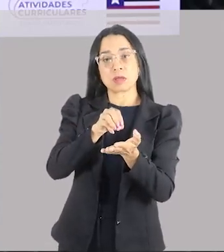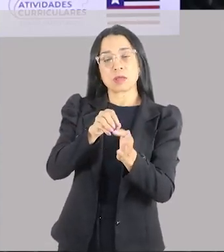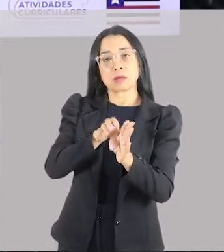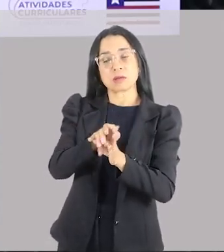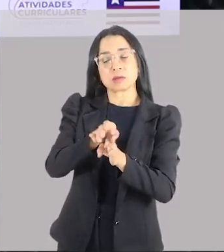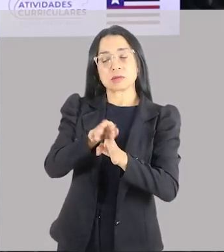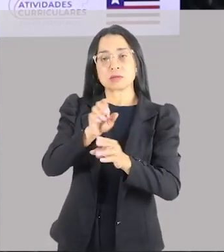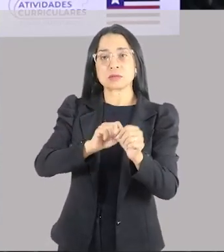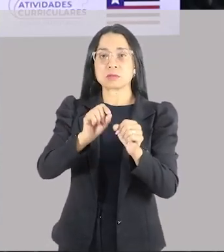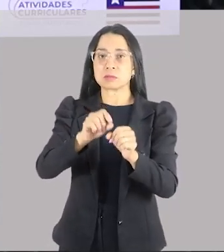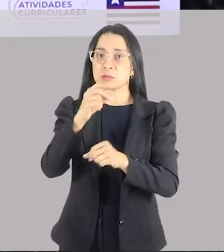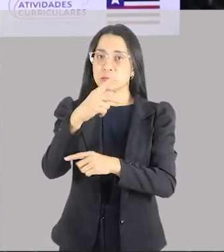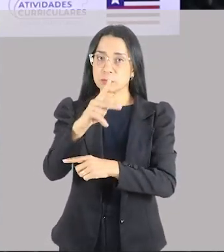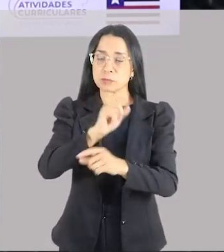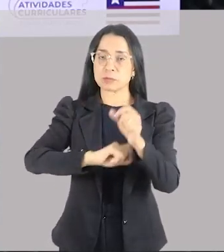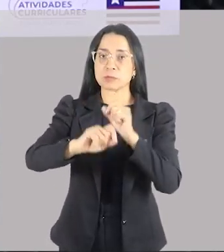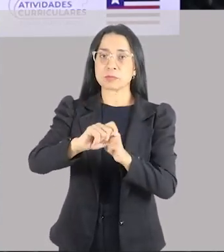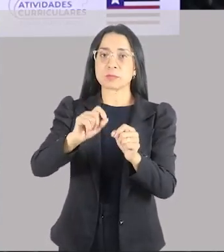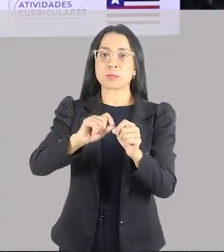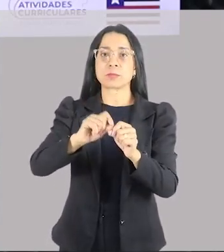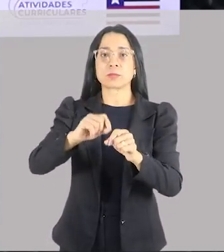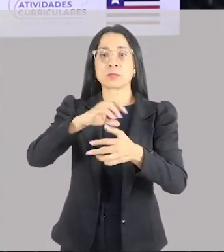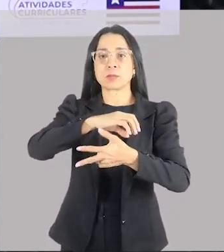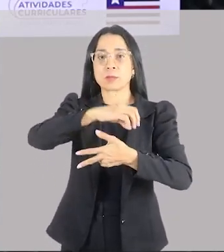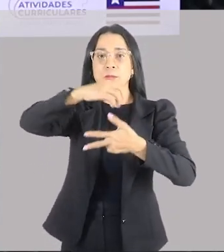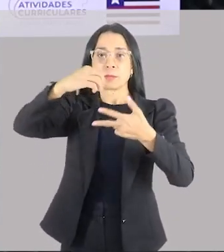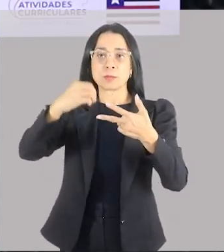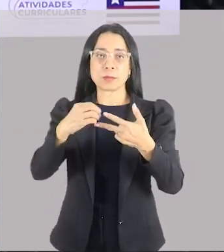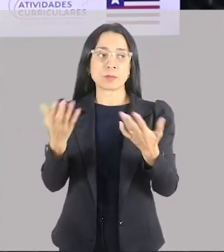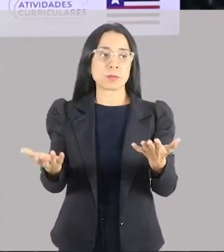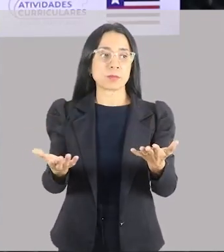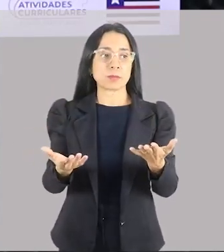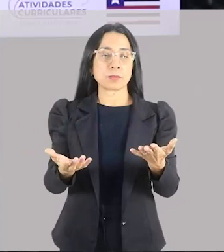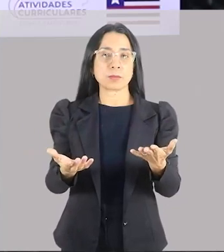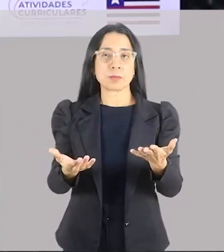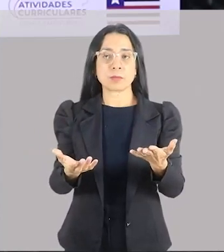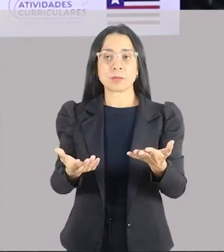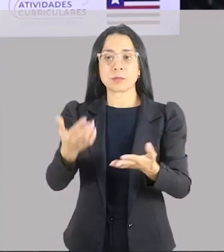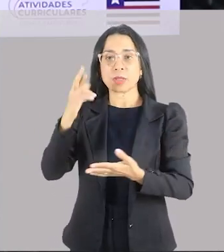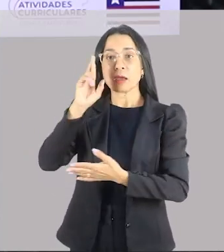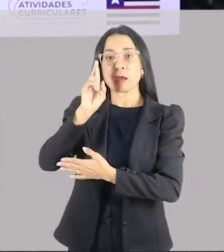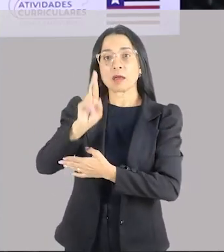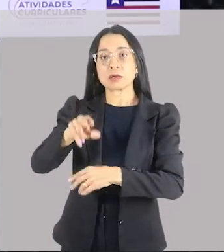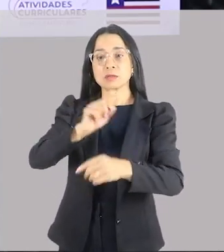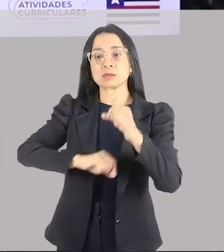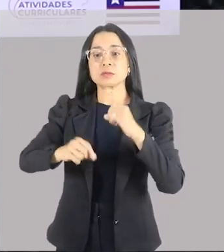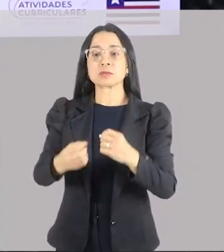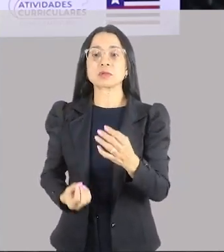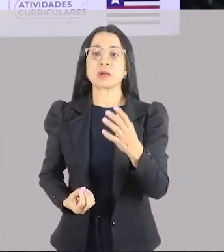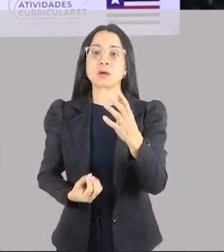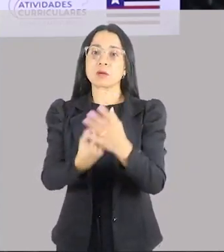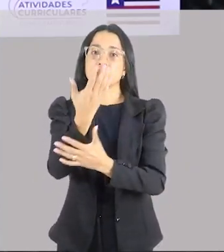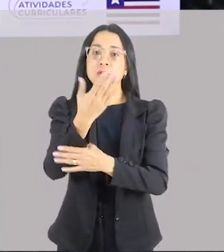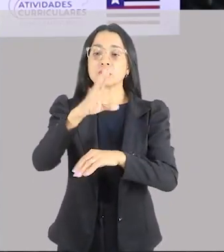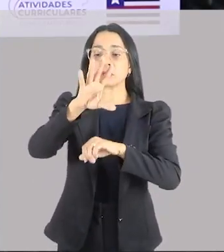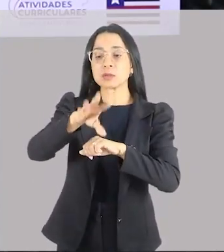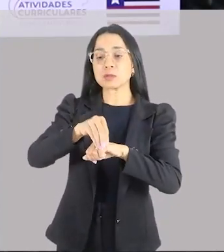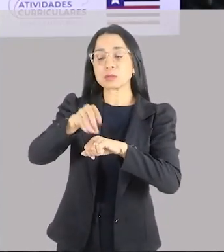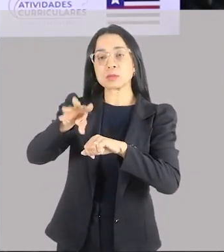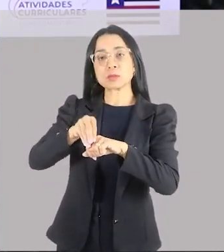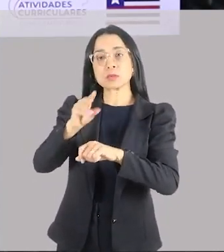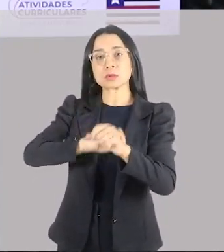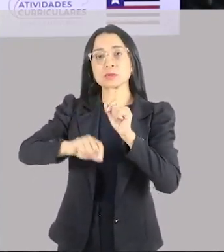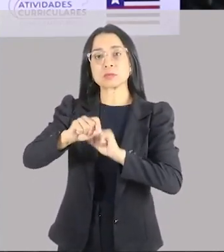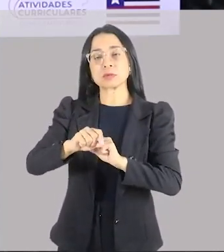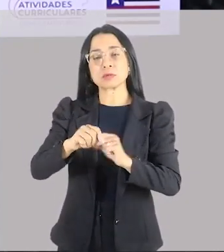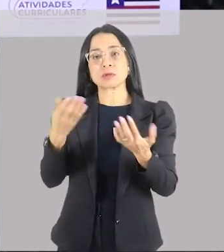por exemplo, aí o Enem, fica uma dica aqui já. Racionalismo é a origem do conhecimento. Então nós vamos tratar de uma